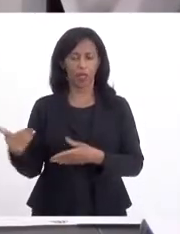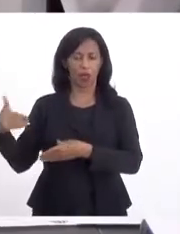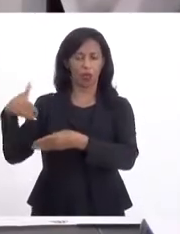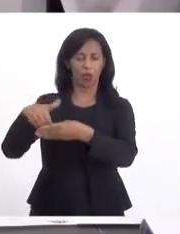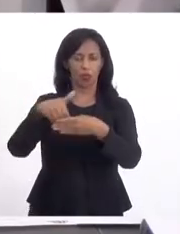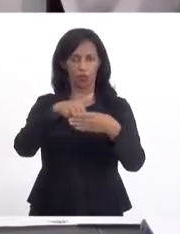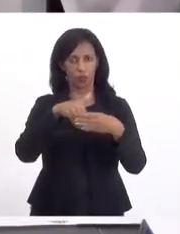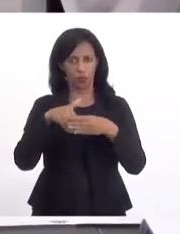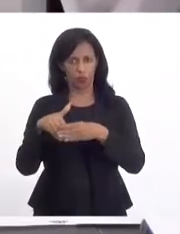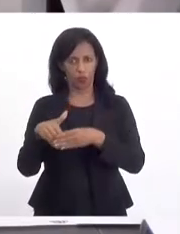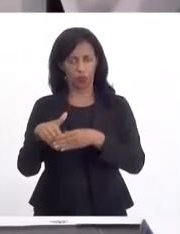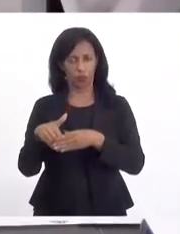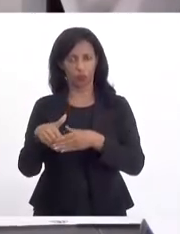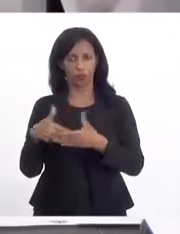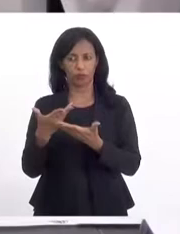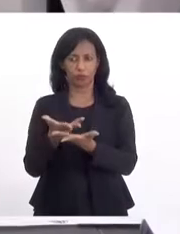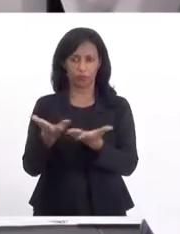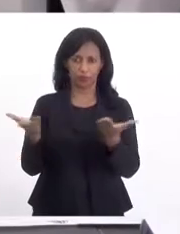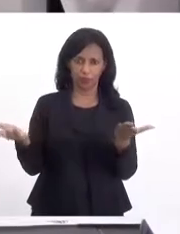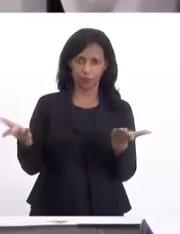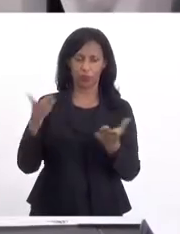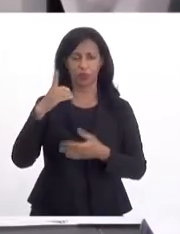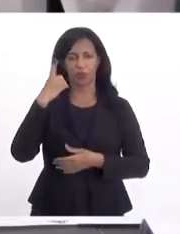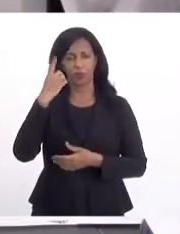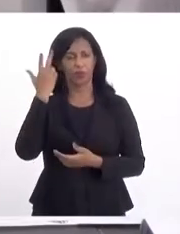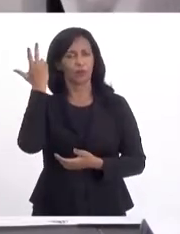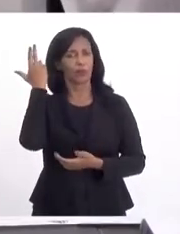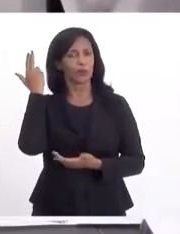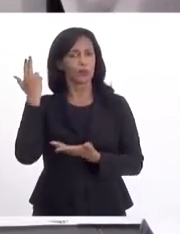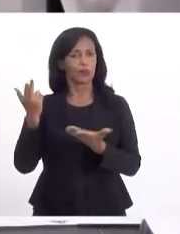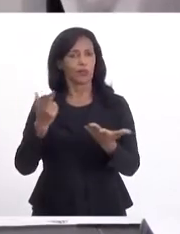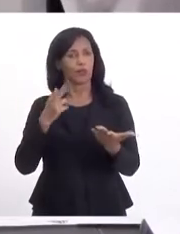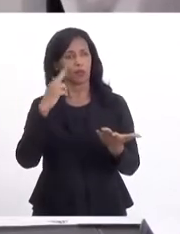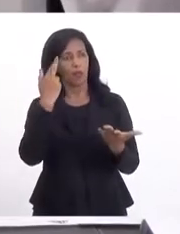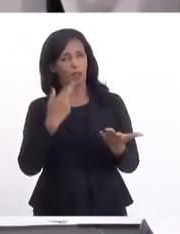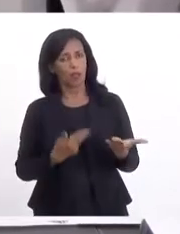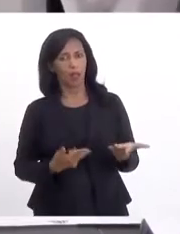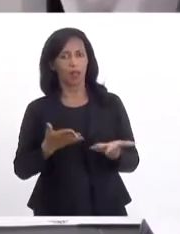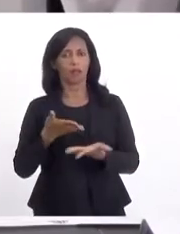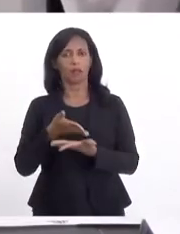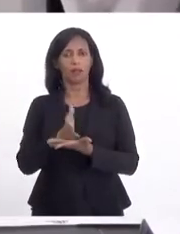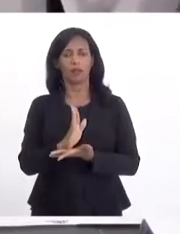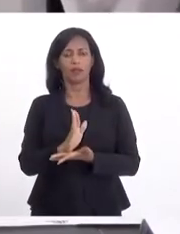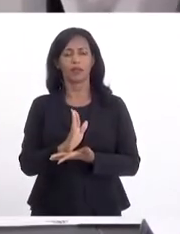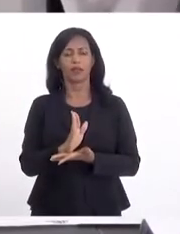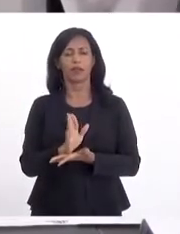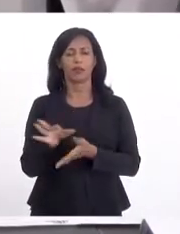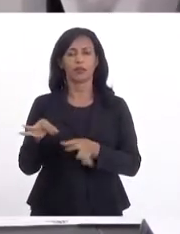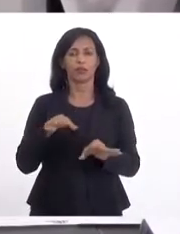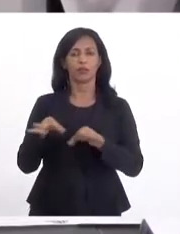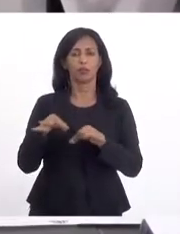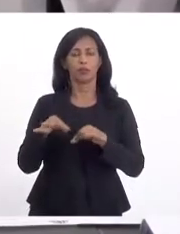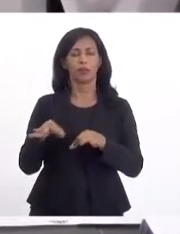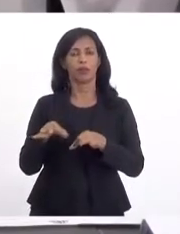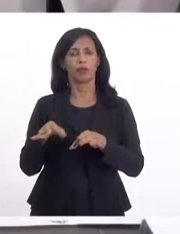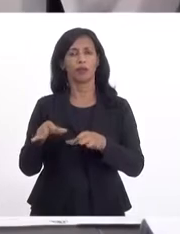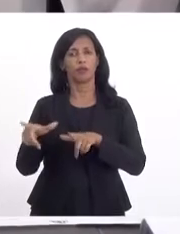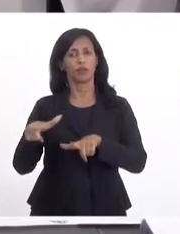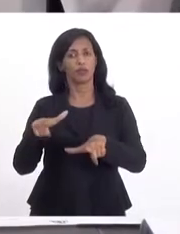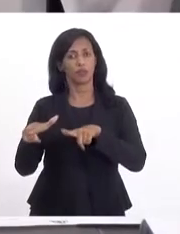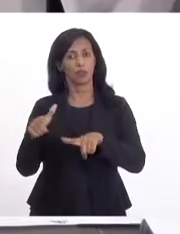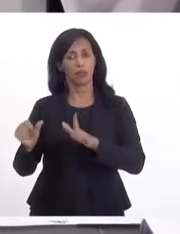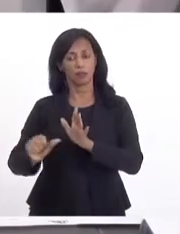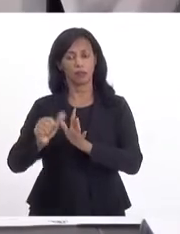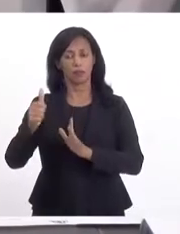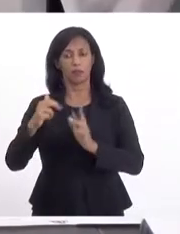voto da senhora e do deputado Elomar Coelho da aprovação do plano de trabalho, dessa primeira